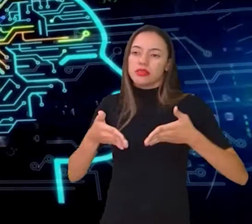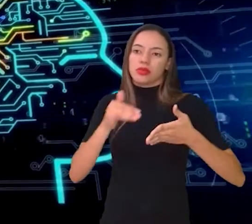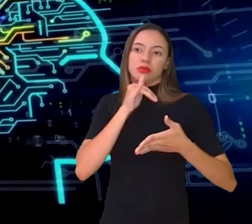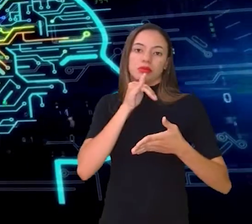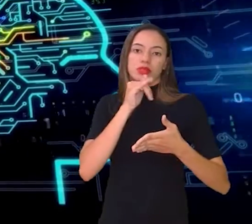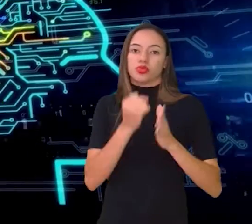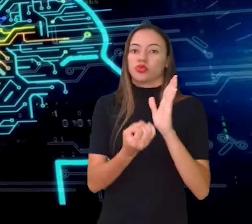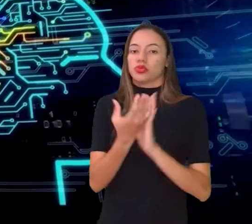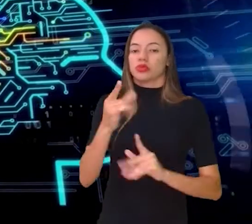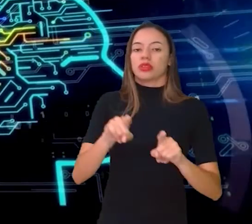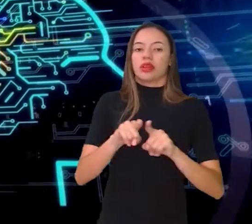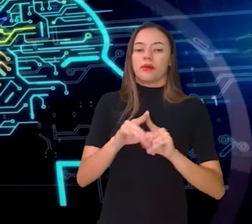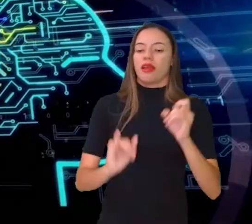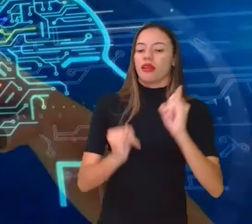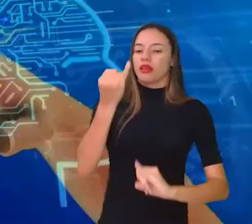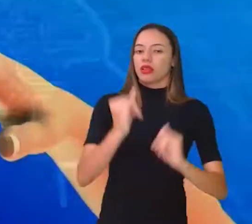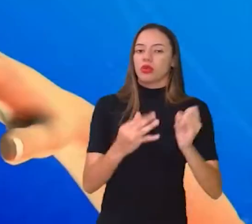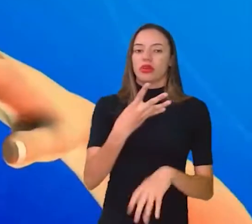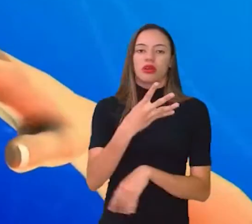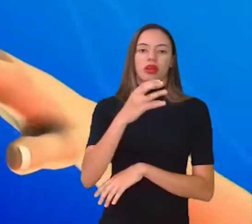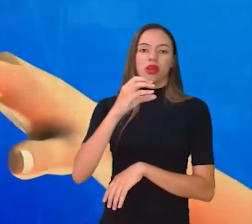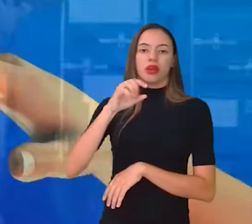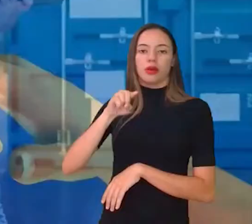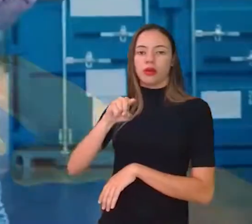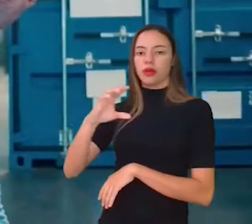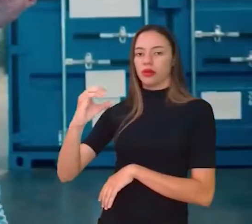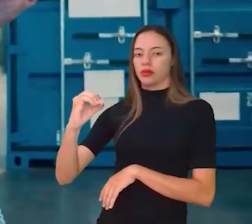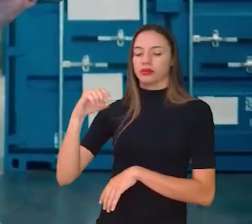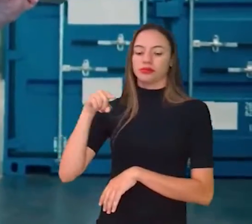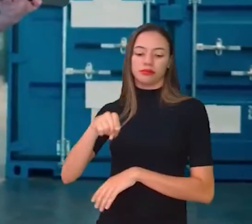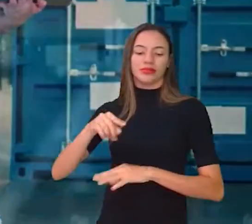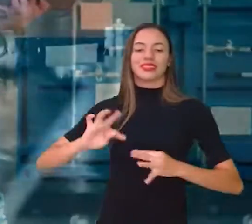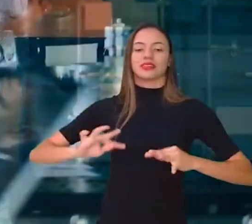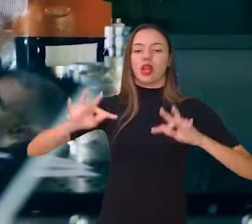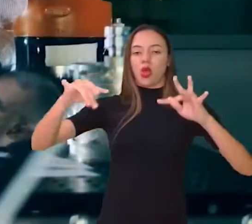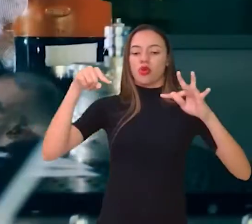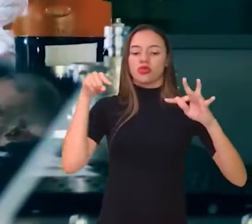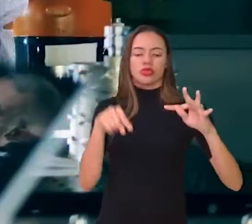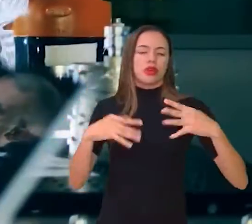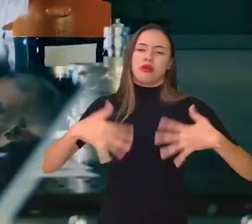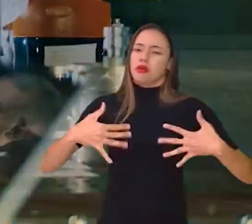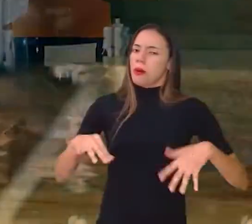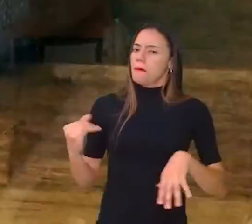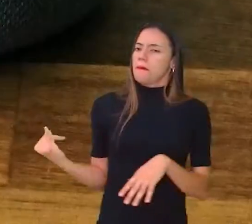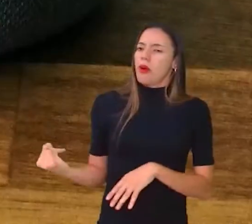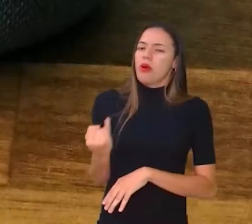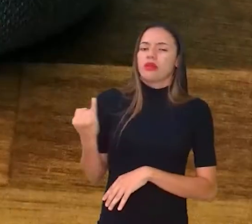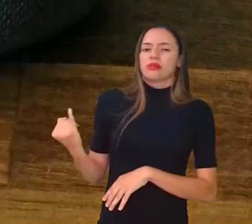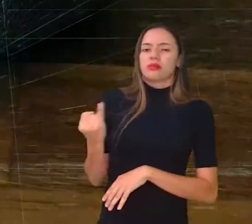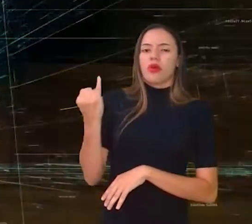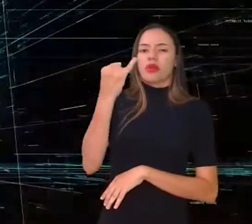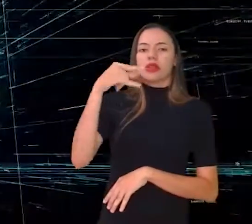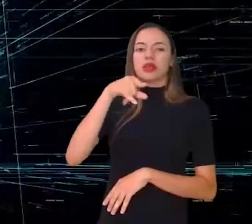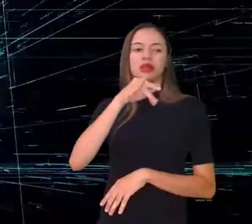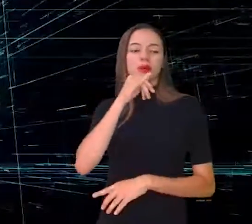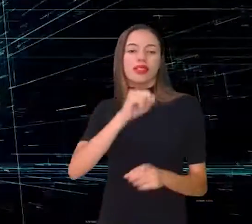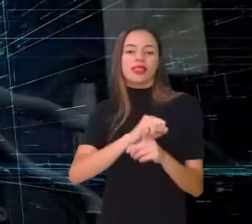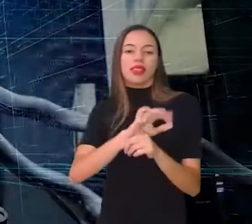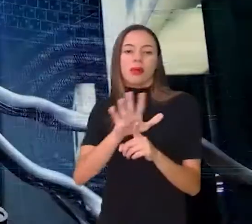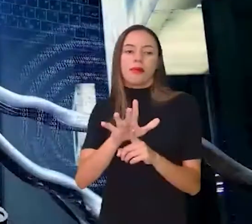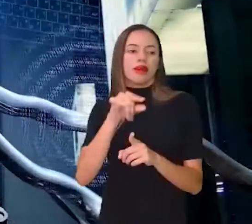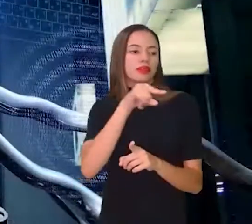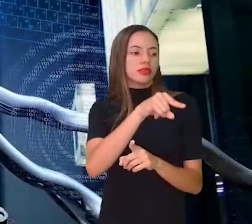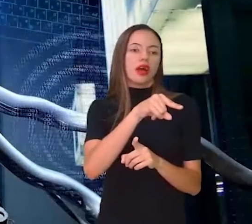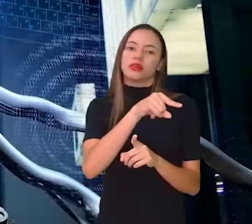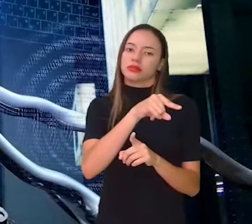chamada Indústria 4.0, a tecnologia tornou-se essencial para atender às demandas cada